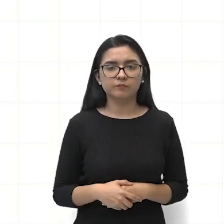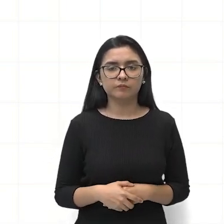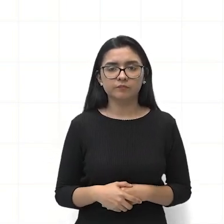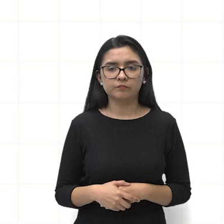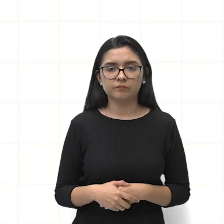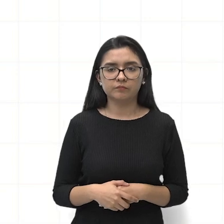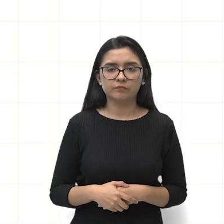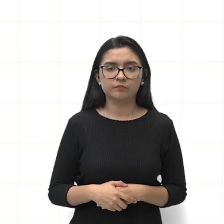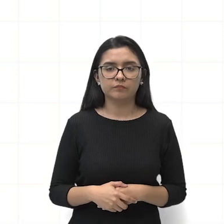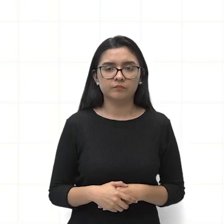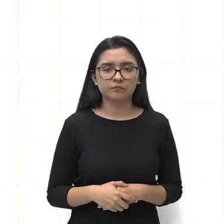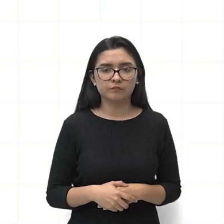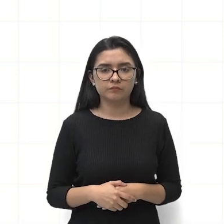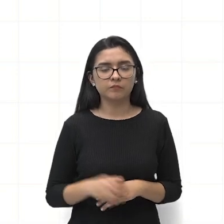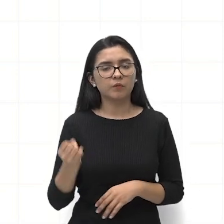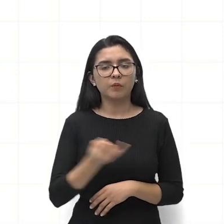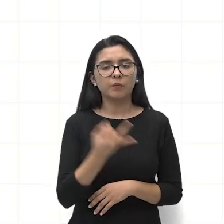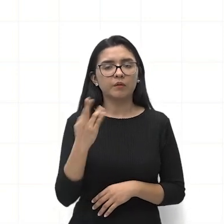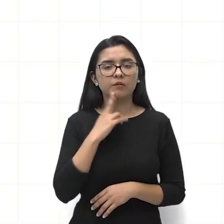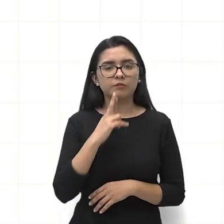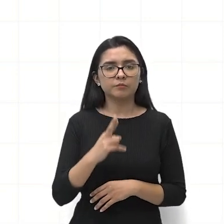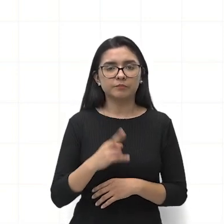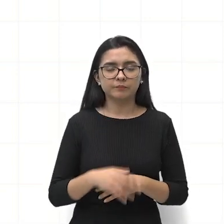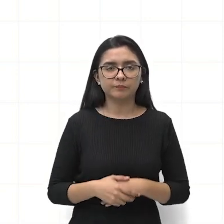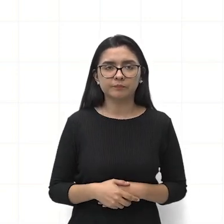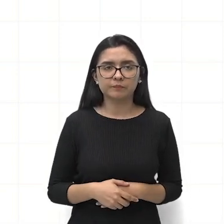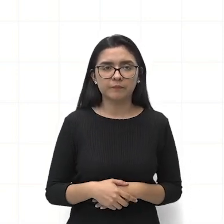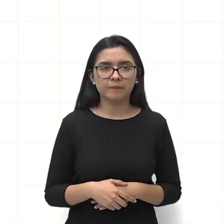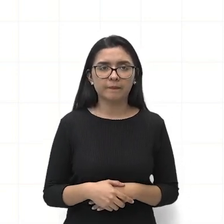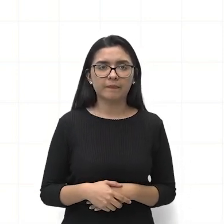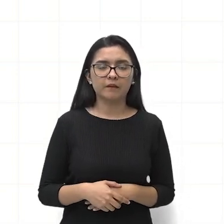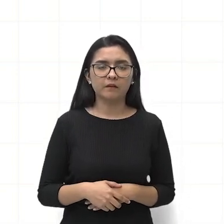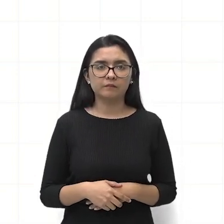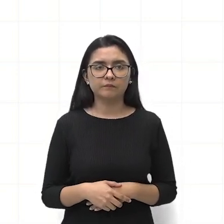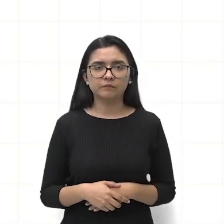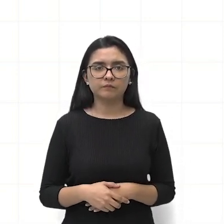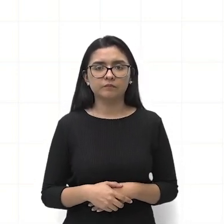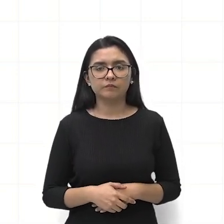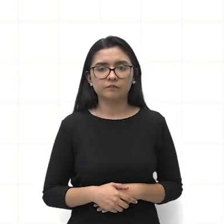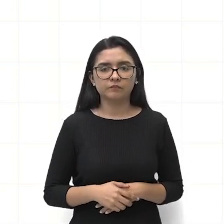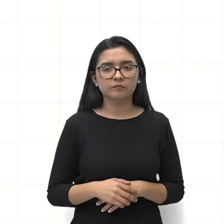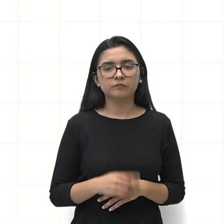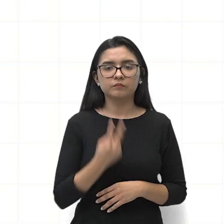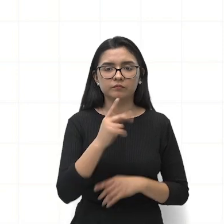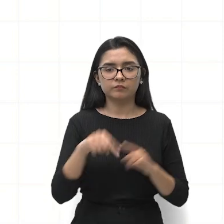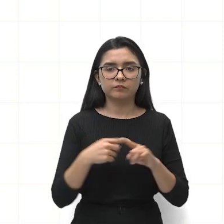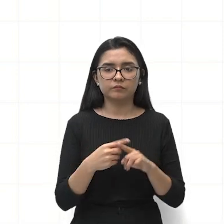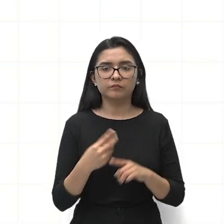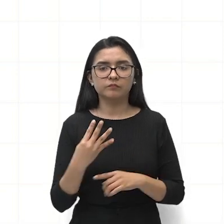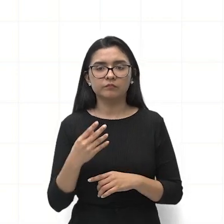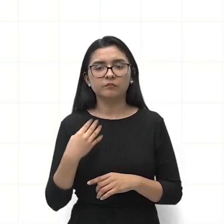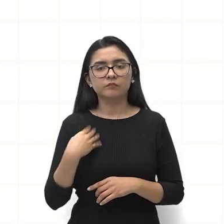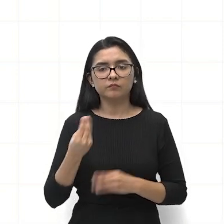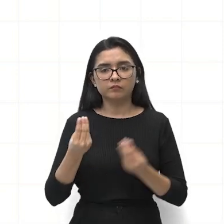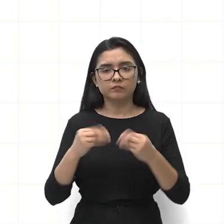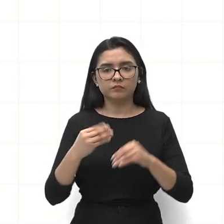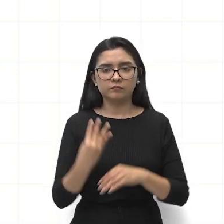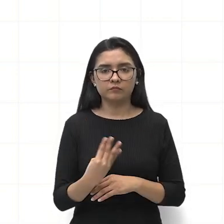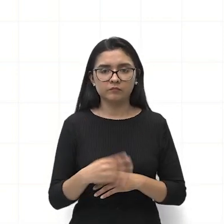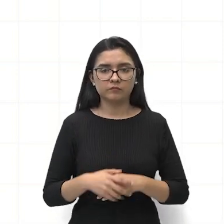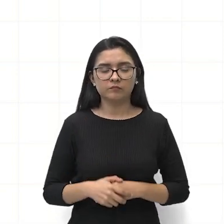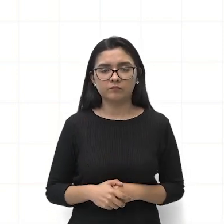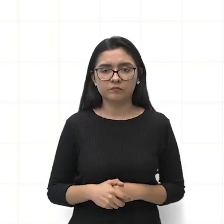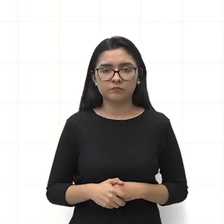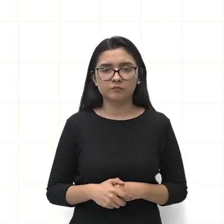12. Quem é 12 vezes 12? Né? 2 vezes 2, 4. 2 vezes 1, 2. 1 vezes